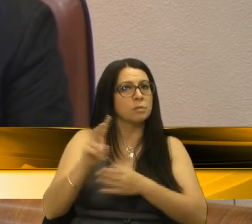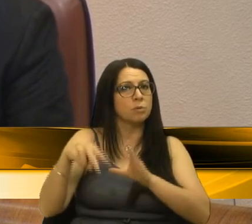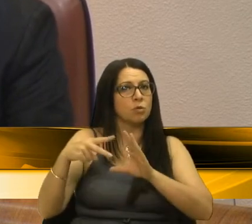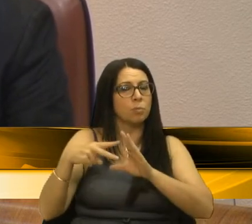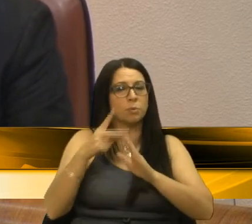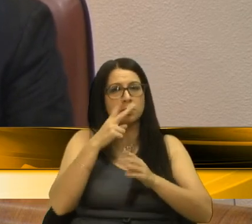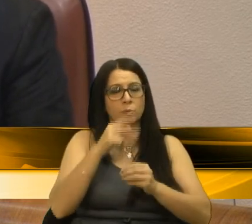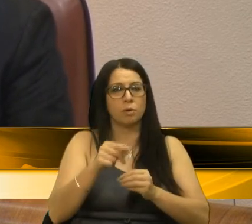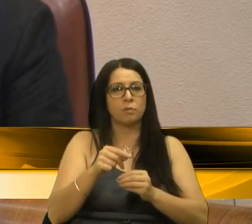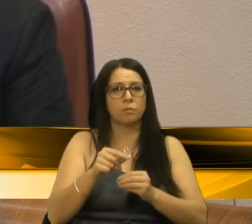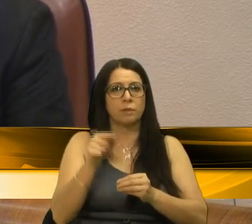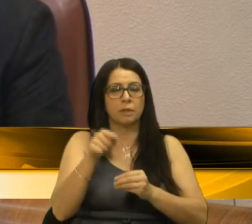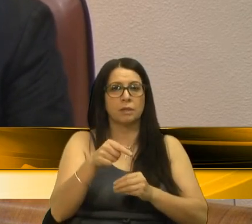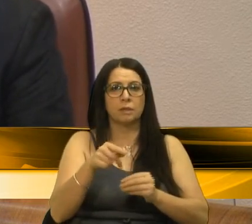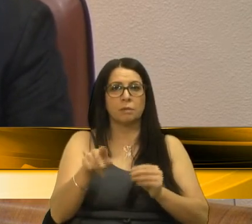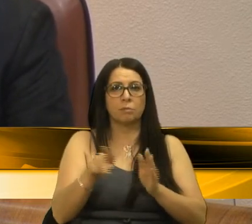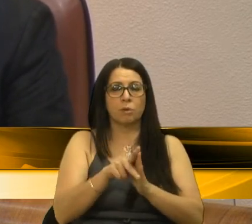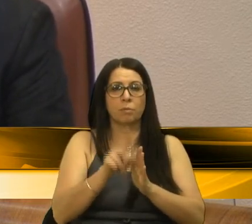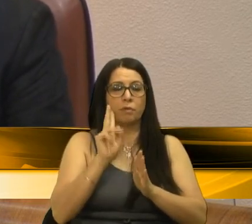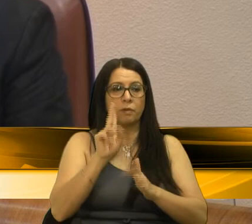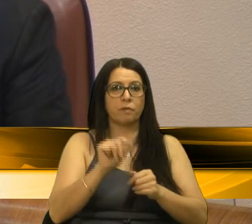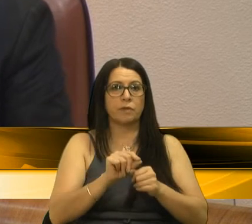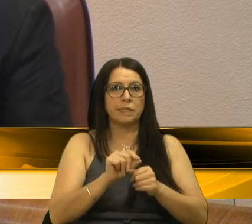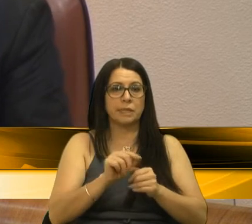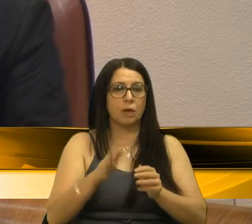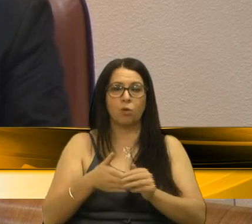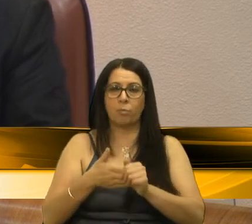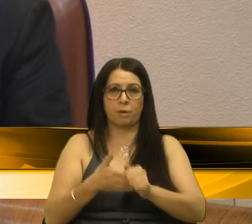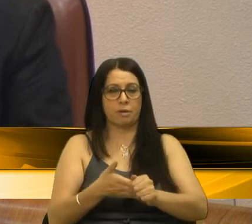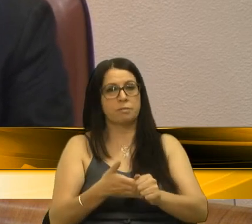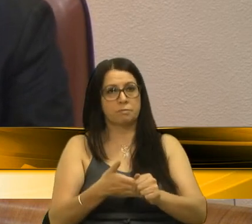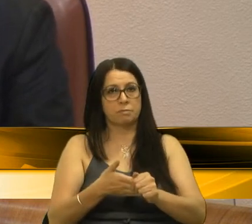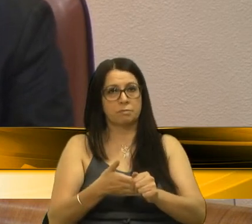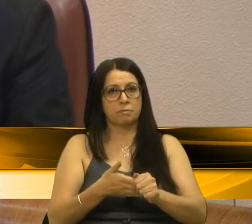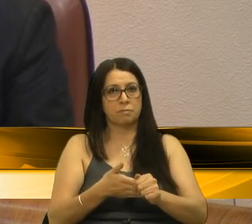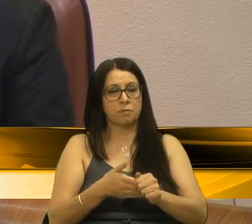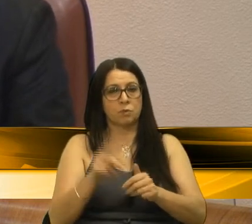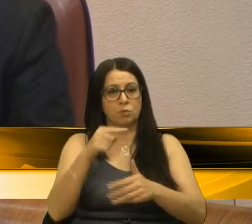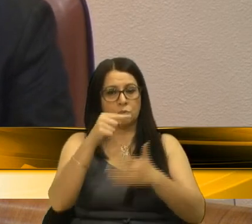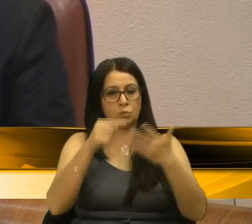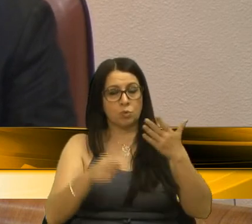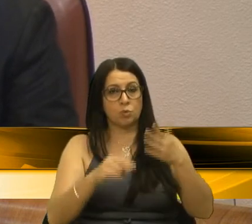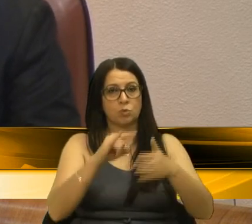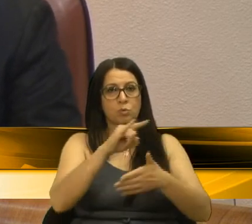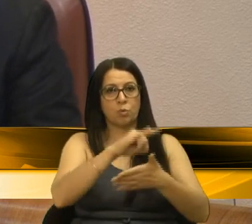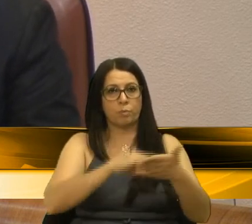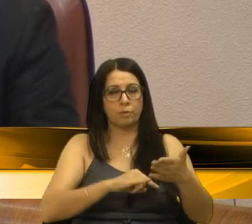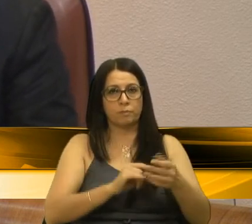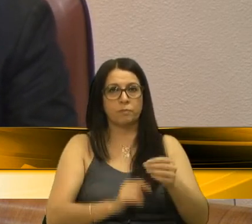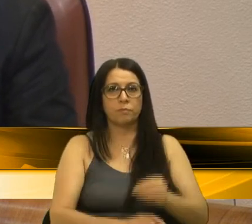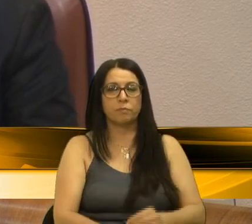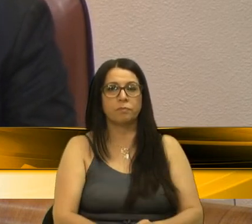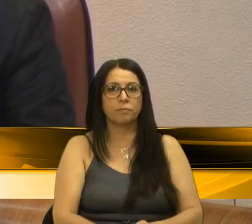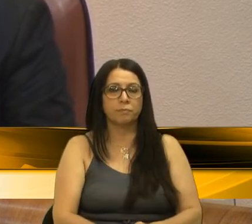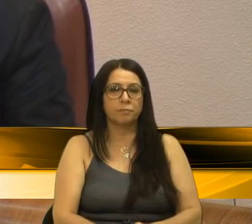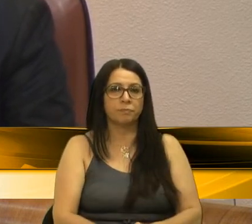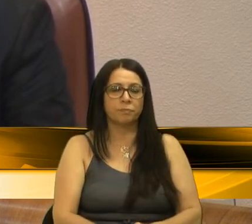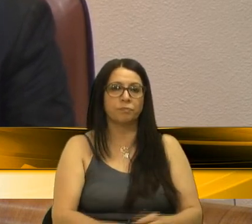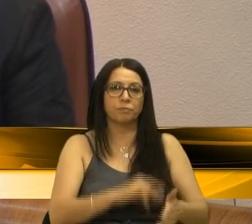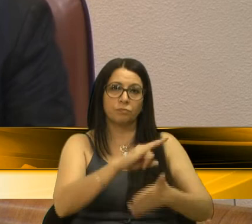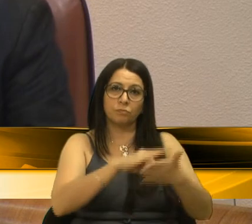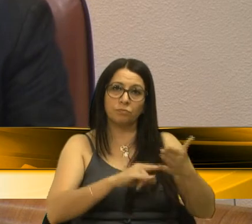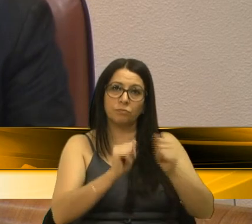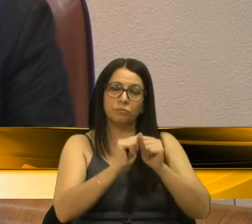conforme nela própria mencionada, foi acompanhada dos seguintes documentos. Documento externo